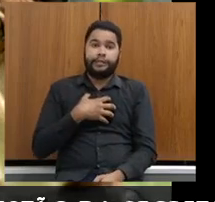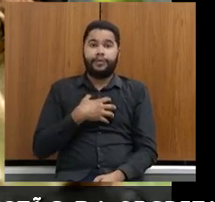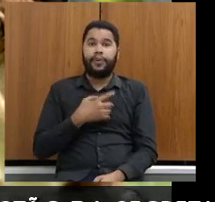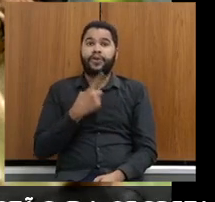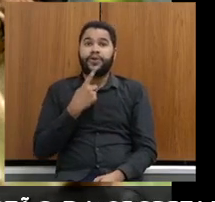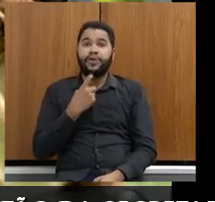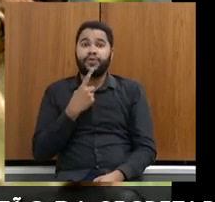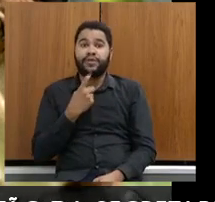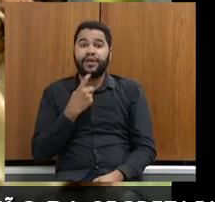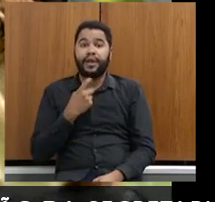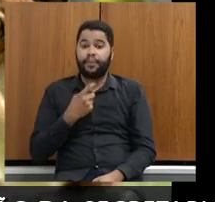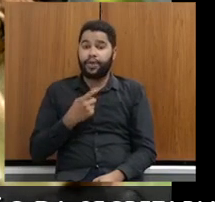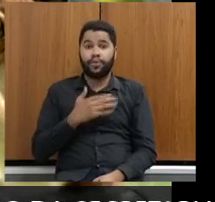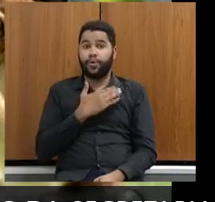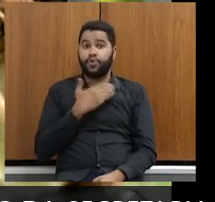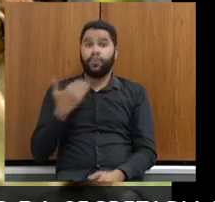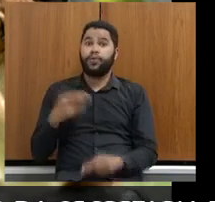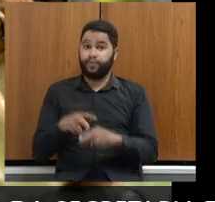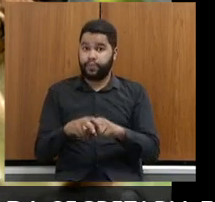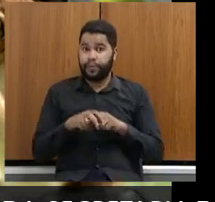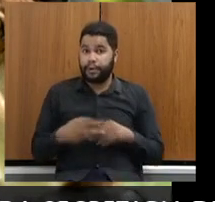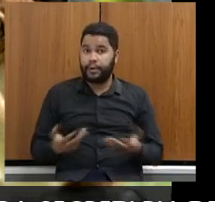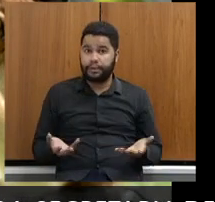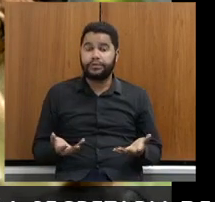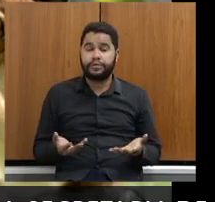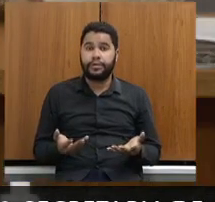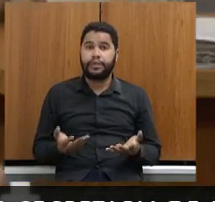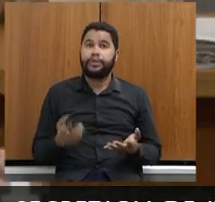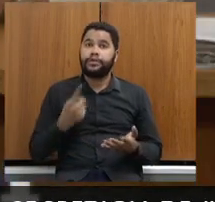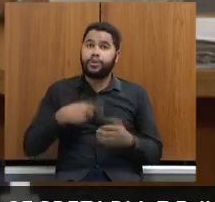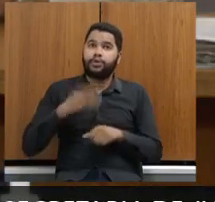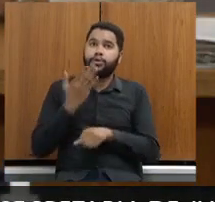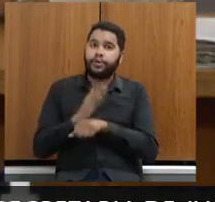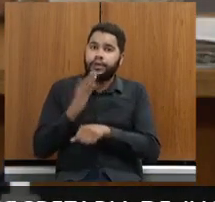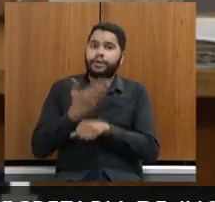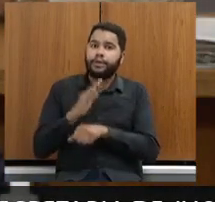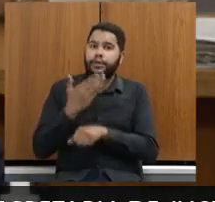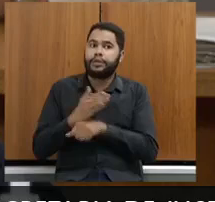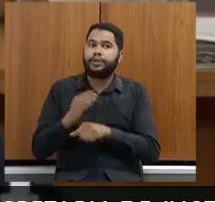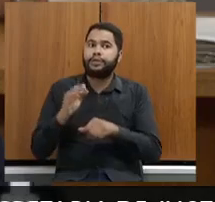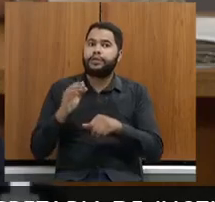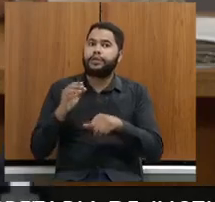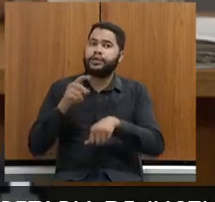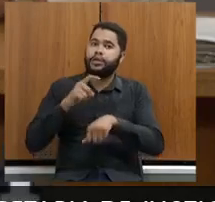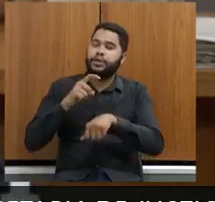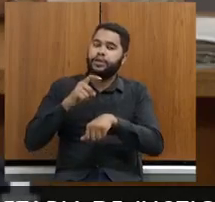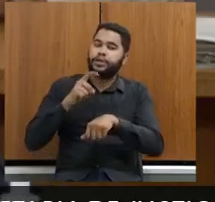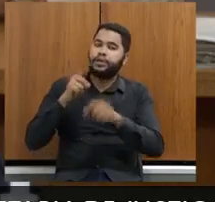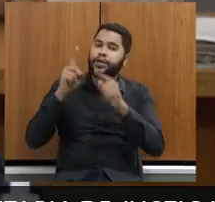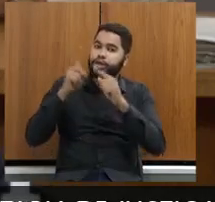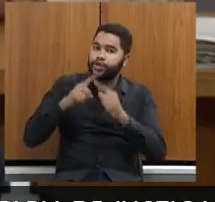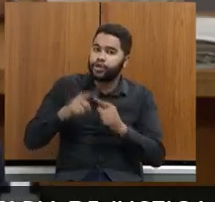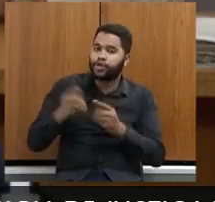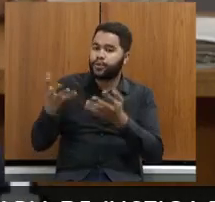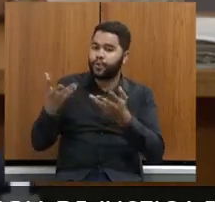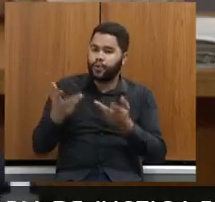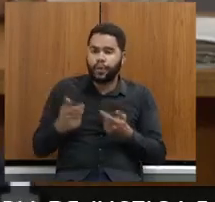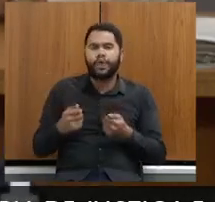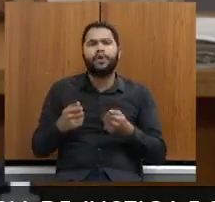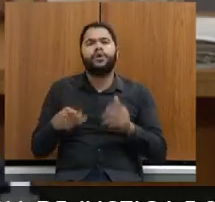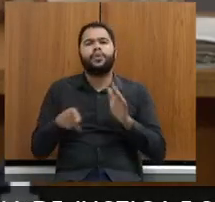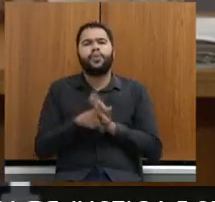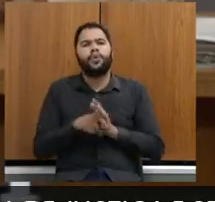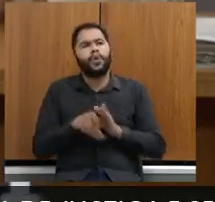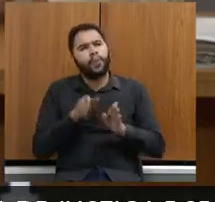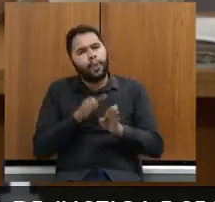ter um sangramento absurdo e pode vir a falecer por conta disso então a gente tem que tá treinando a troca para esse tipo de atendimento e foi feito né tá sendo feita a